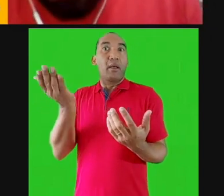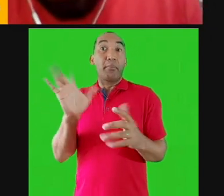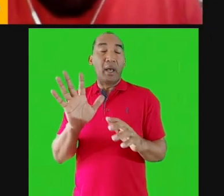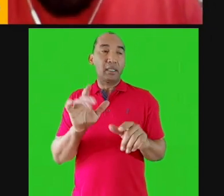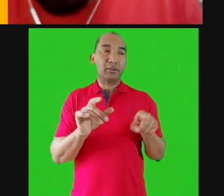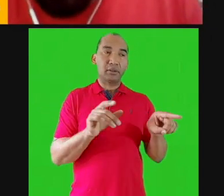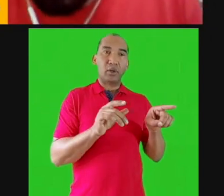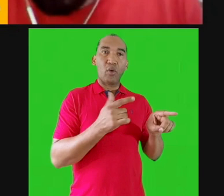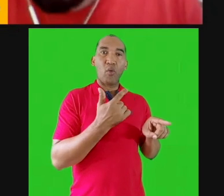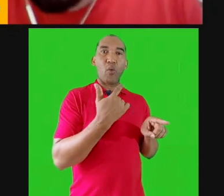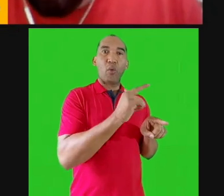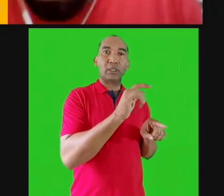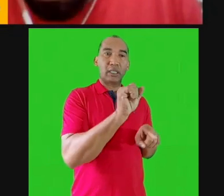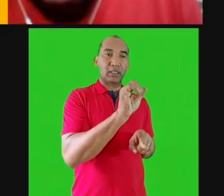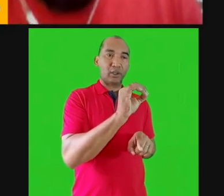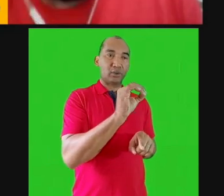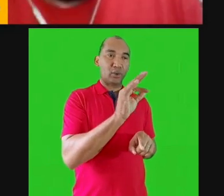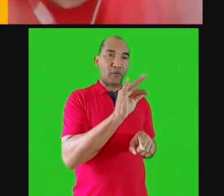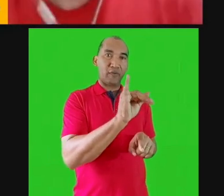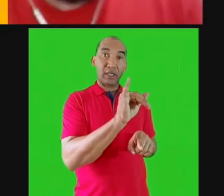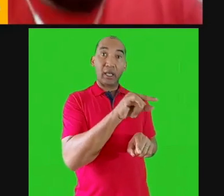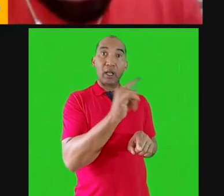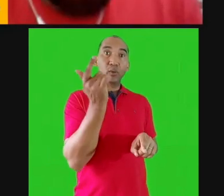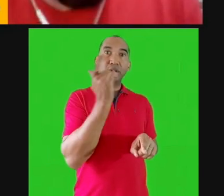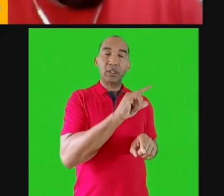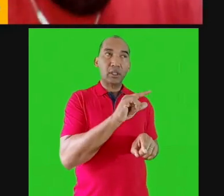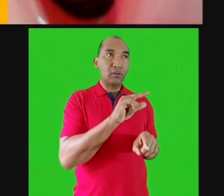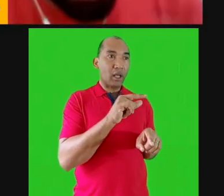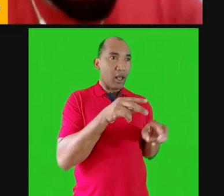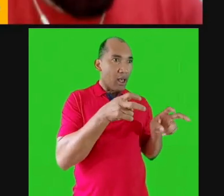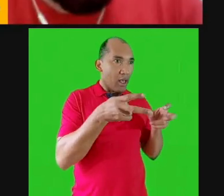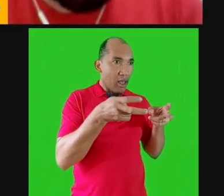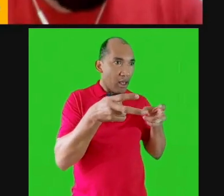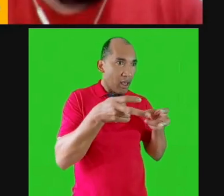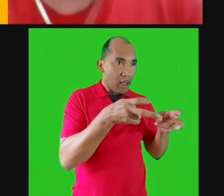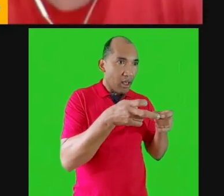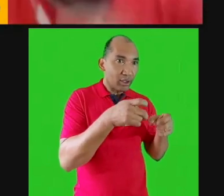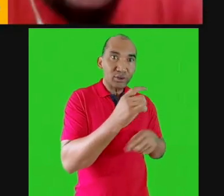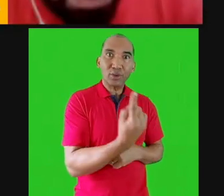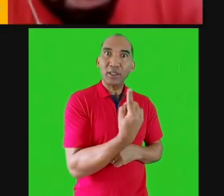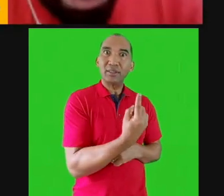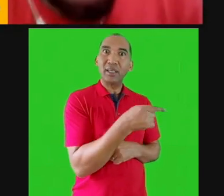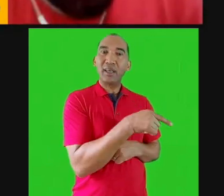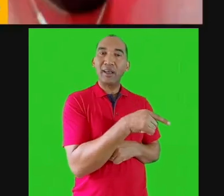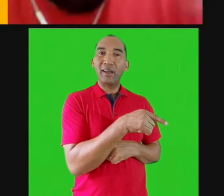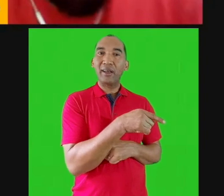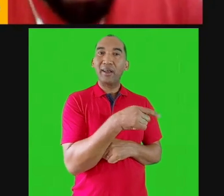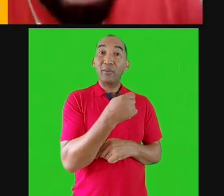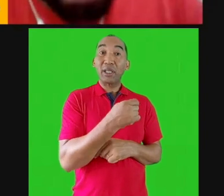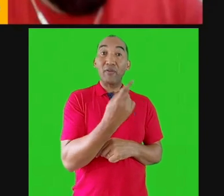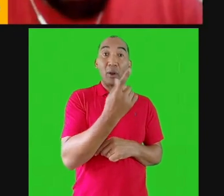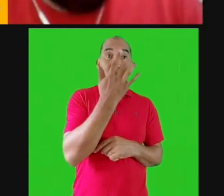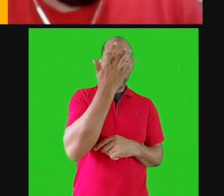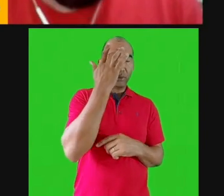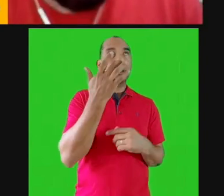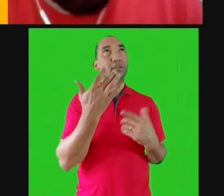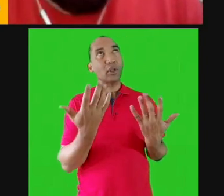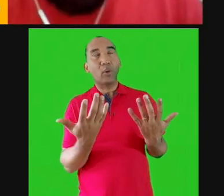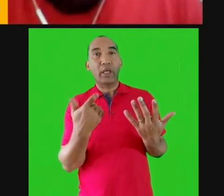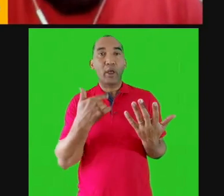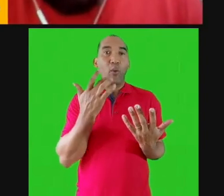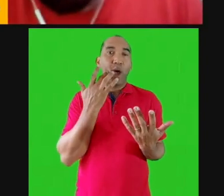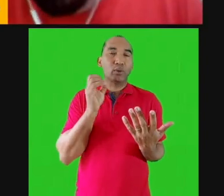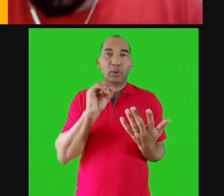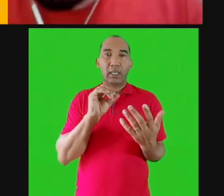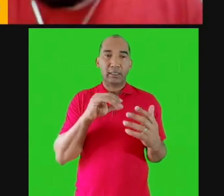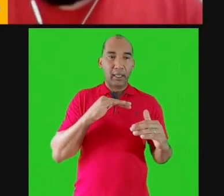que é a Sofia, que fez Como Inteligência de Amor, conseguiu dar conta desse processo sozinha, fazer o filme do eu sozinho. Time que só joga uma pessoa só para fazer seu cinema.